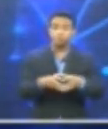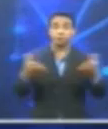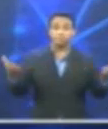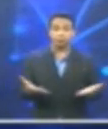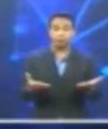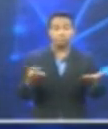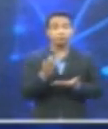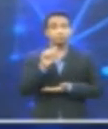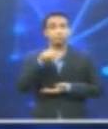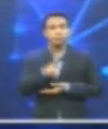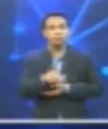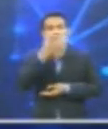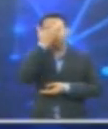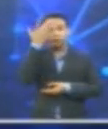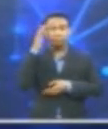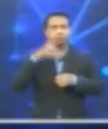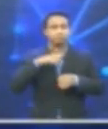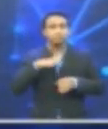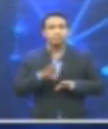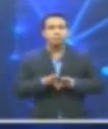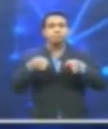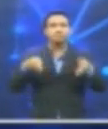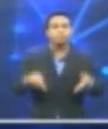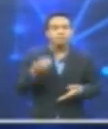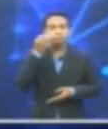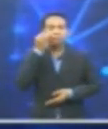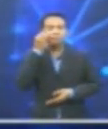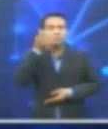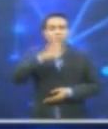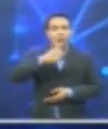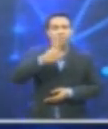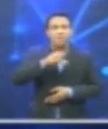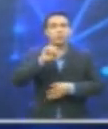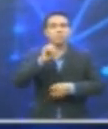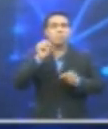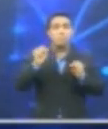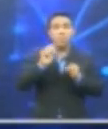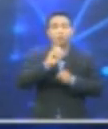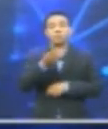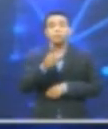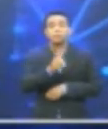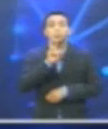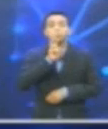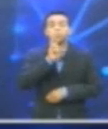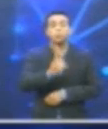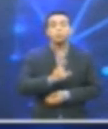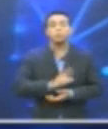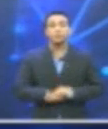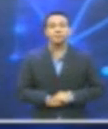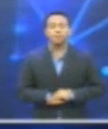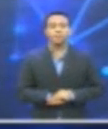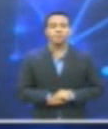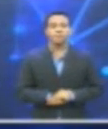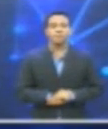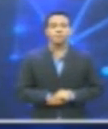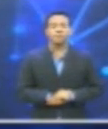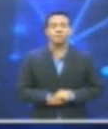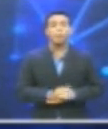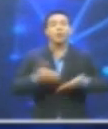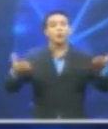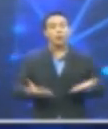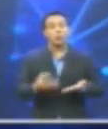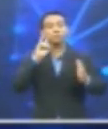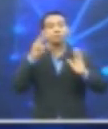direção e pelo jurídico da emissora, vai avaliar a pertinência do pedido. Vamos conferir agora